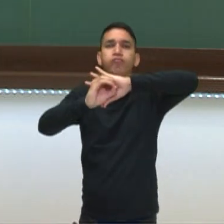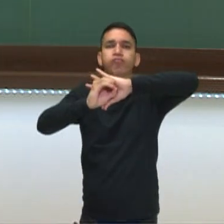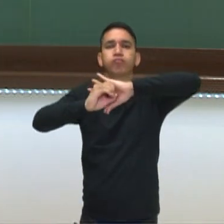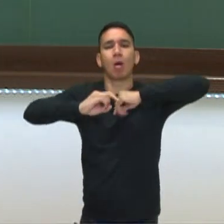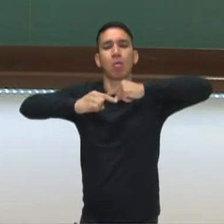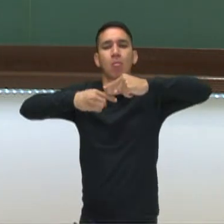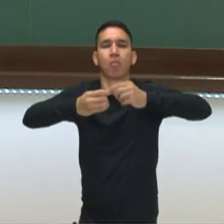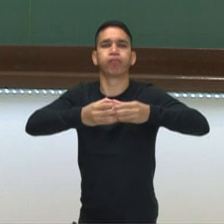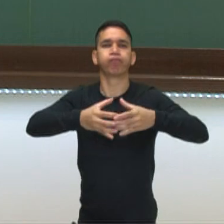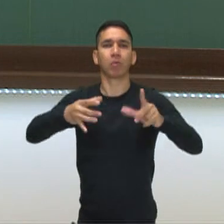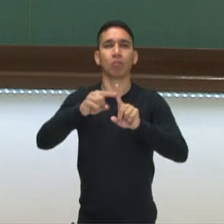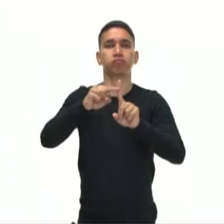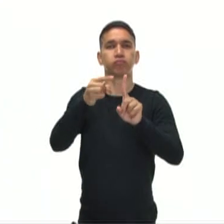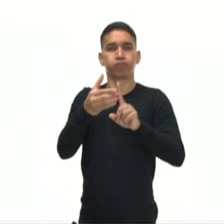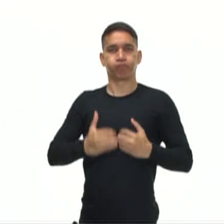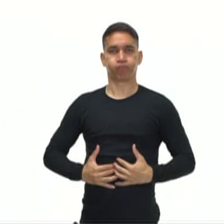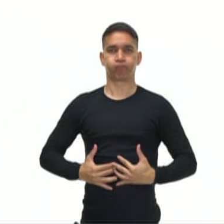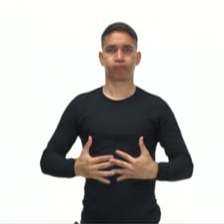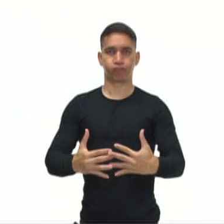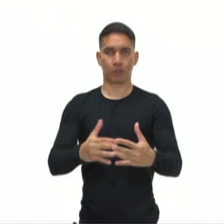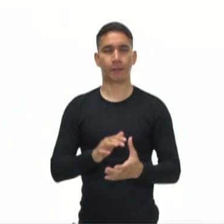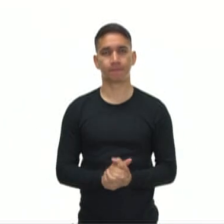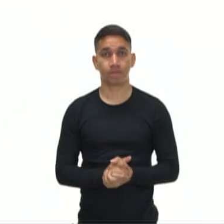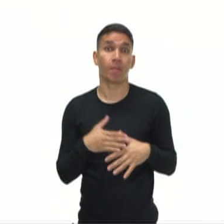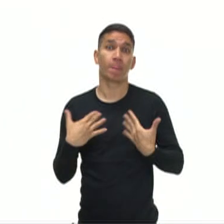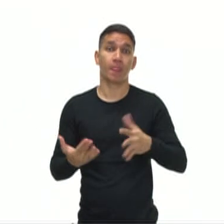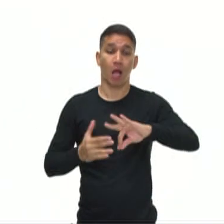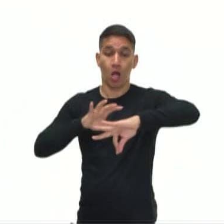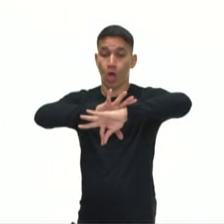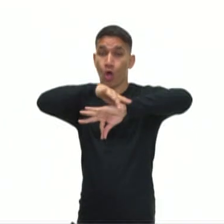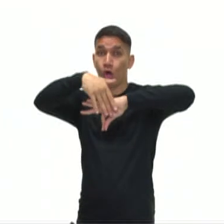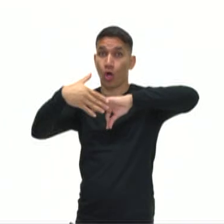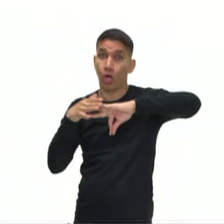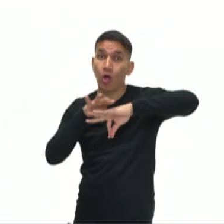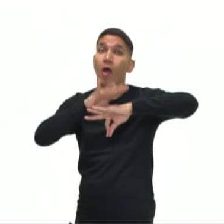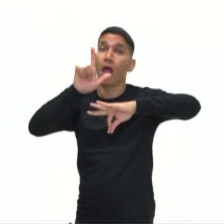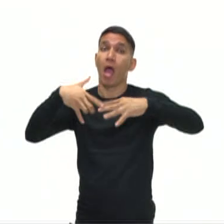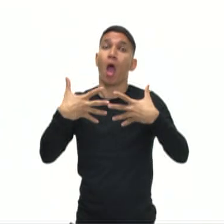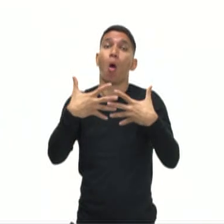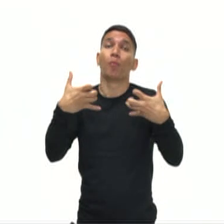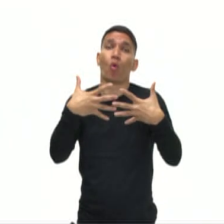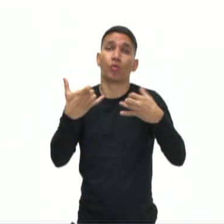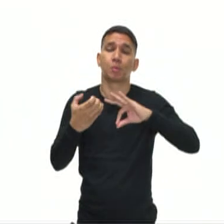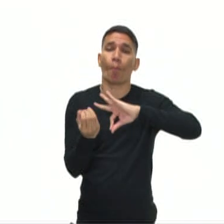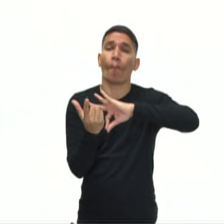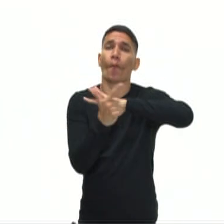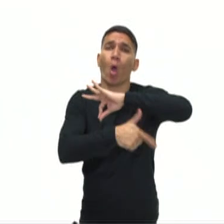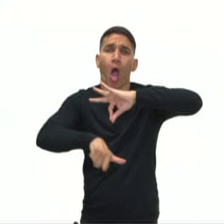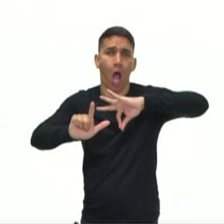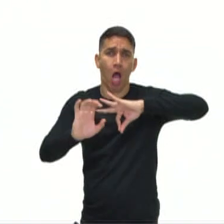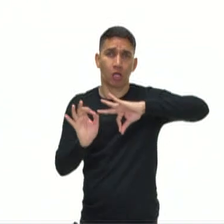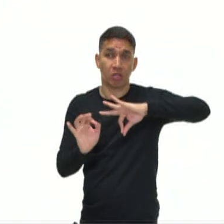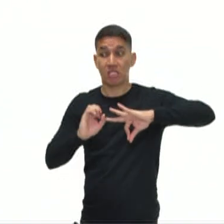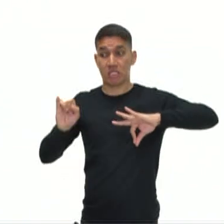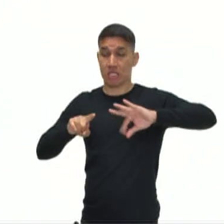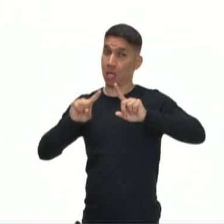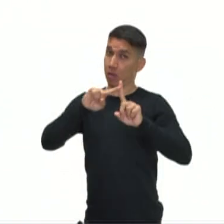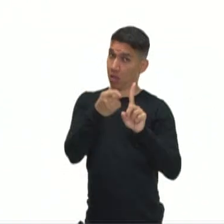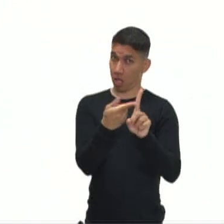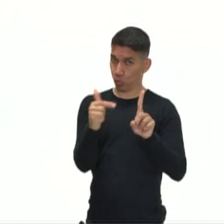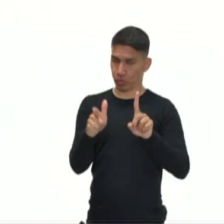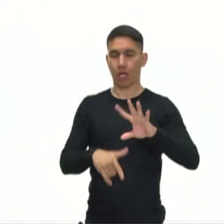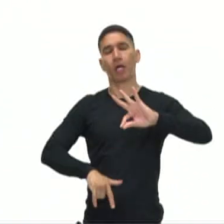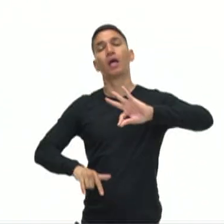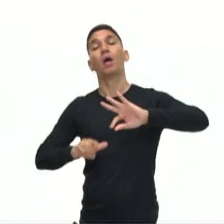desenvolver. O útero, então, é um órgão muscular e oco, quando a mulher não está grávida, né? Quando ela